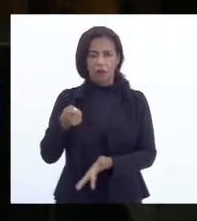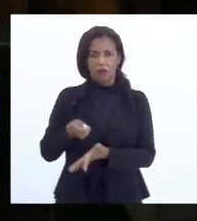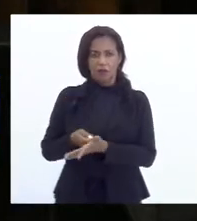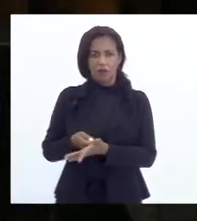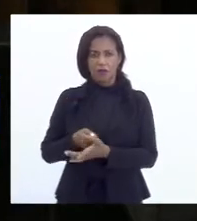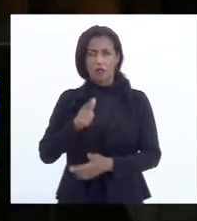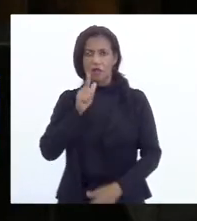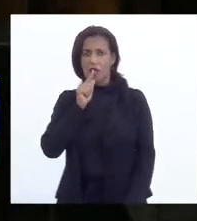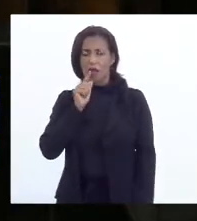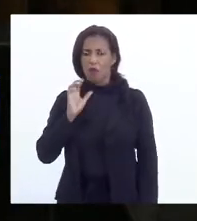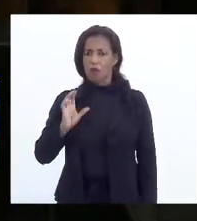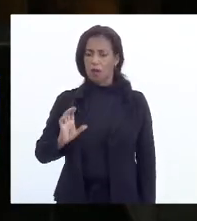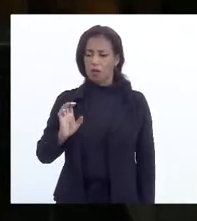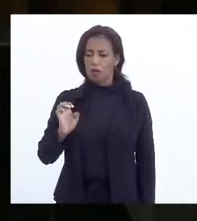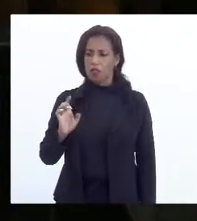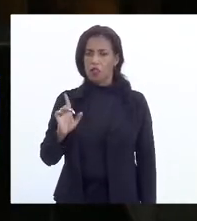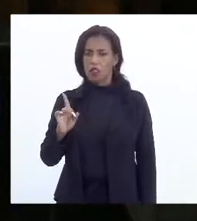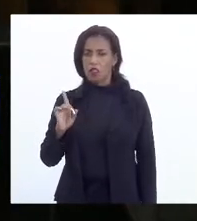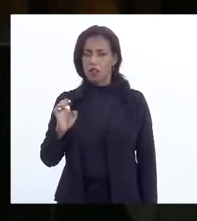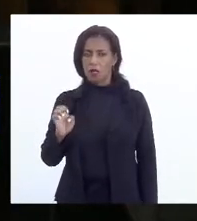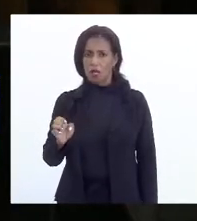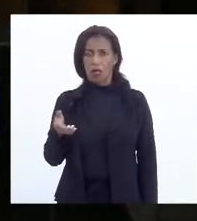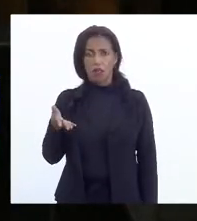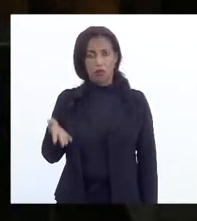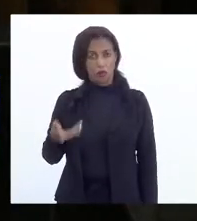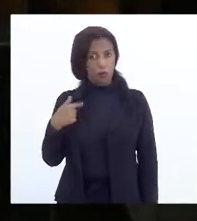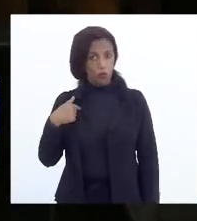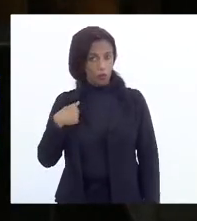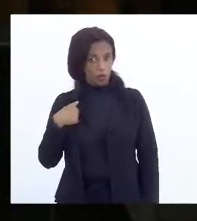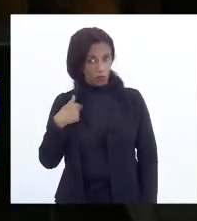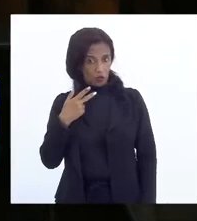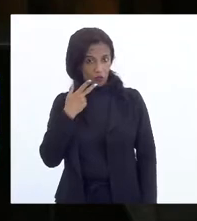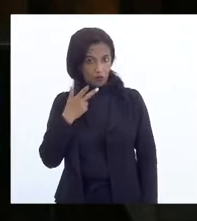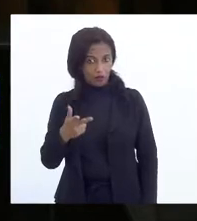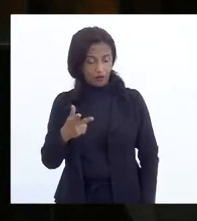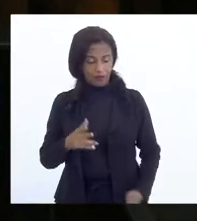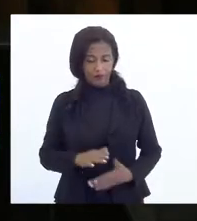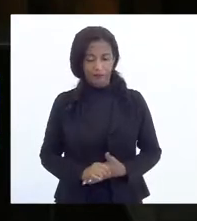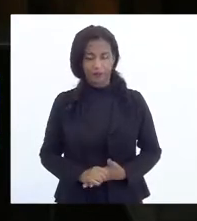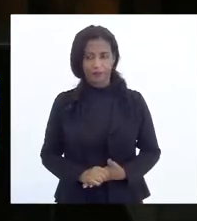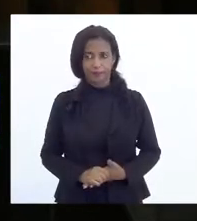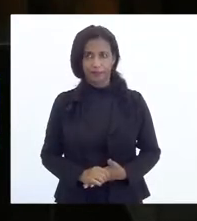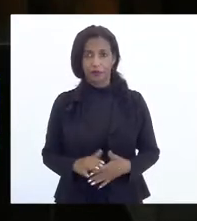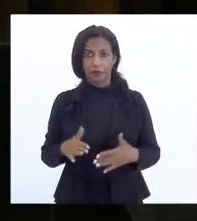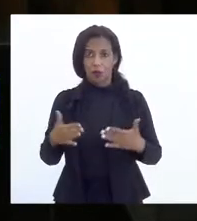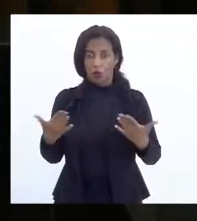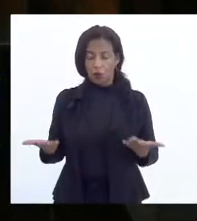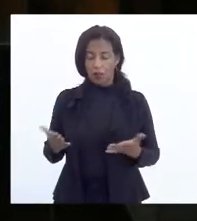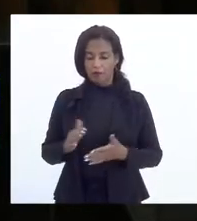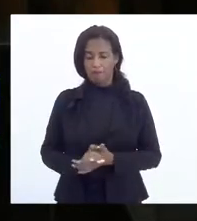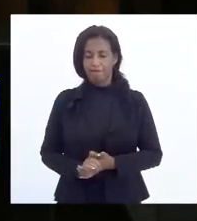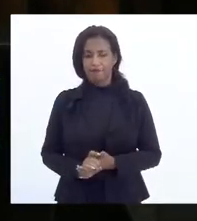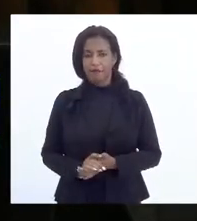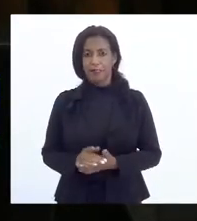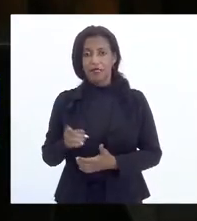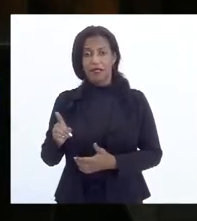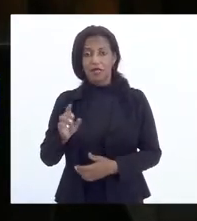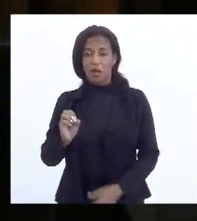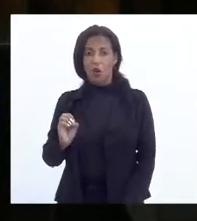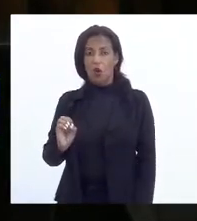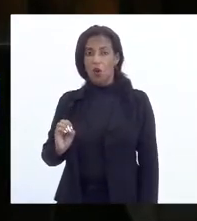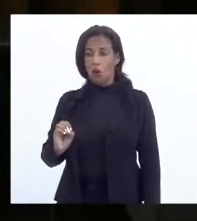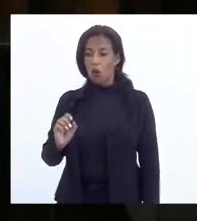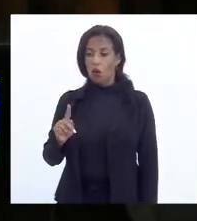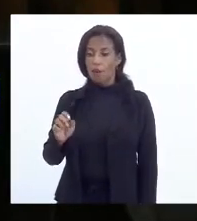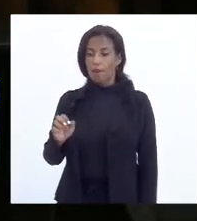SEDAI sobre essa questão que eu vou aqui levantar. Ora, se a operação assistida